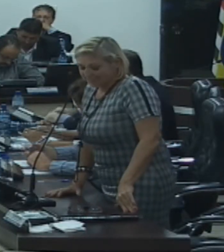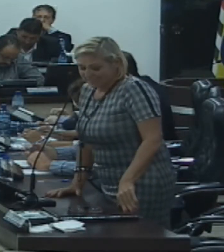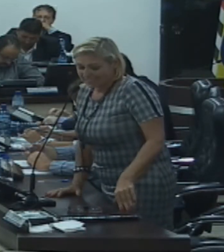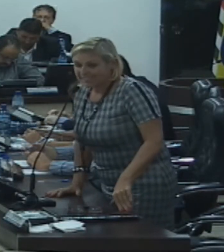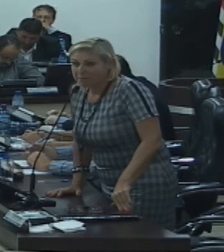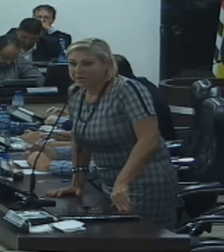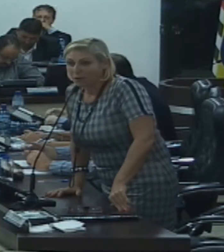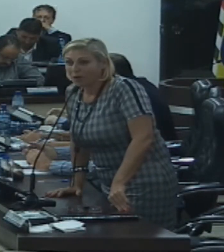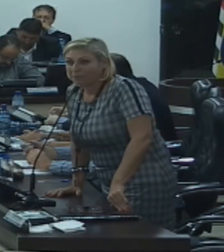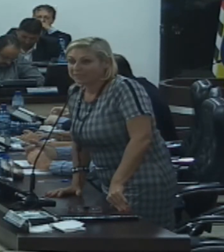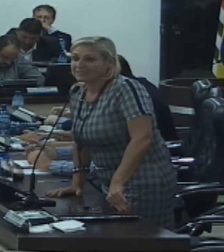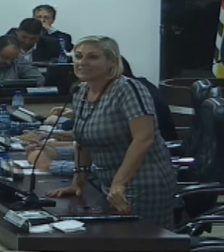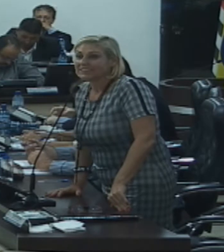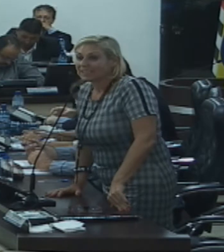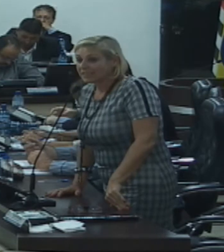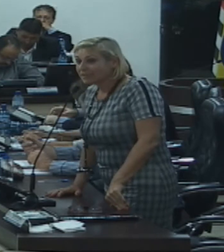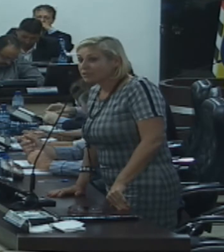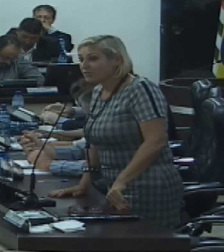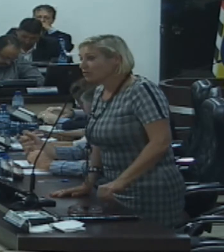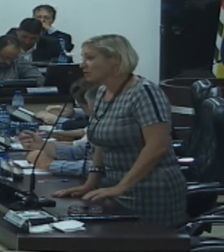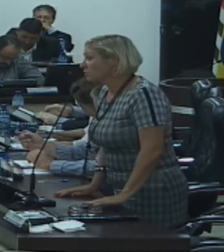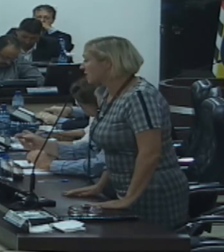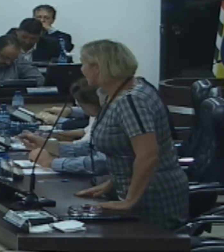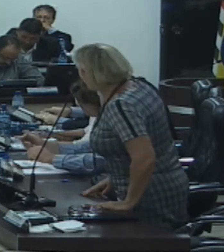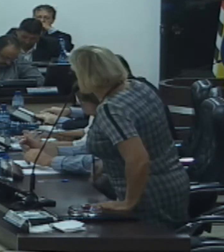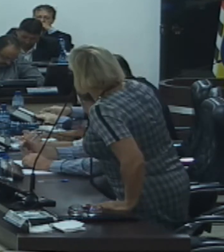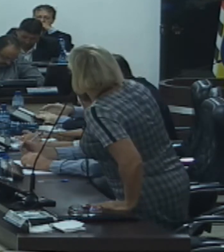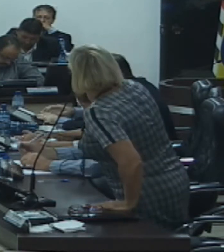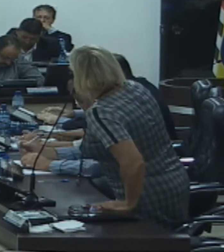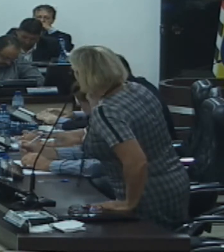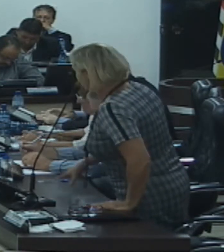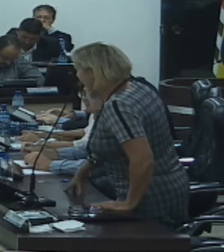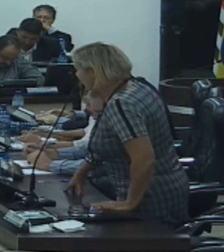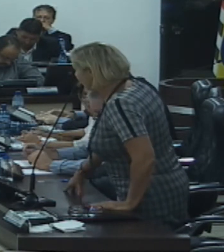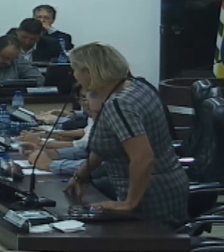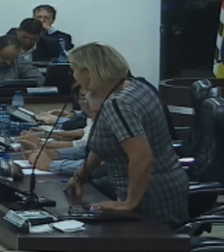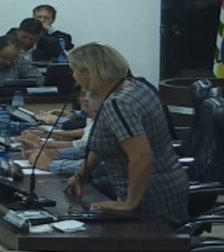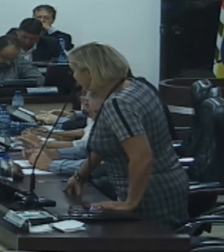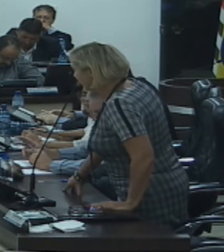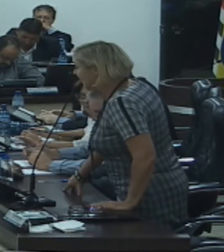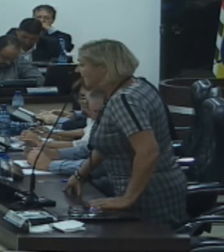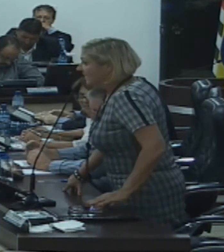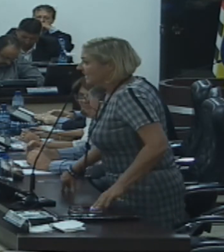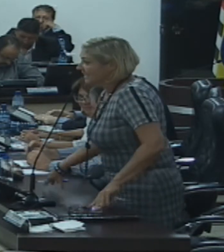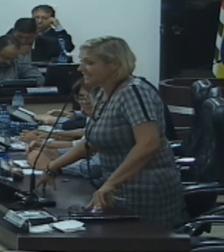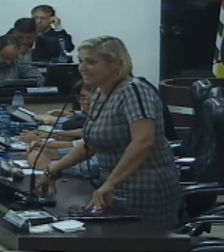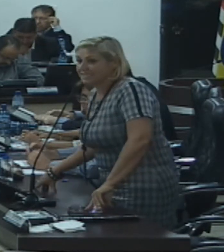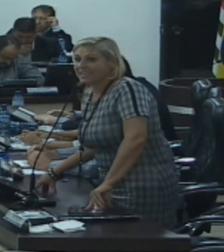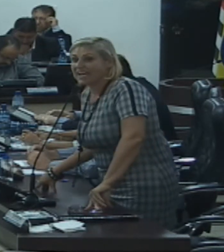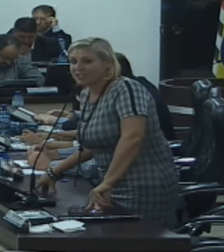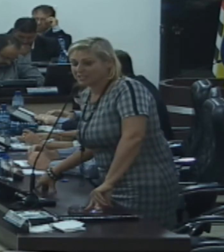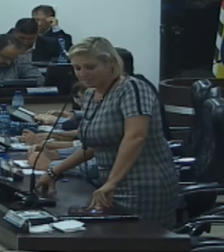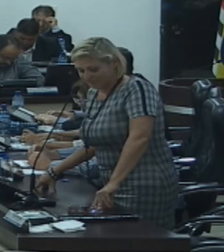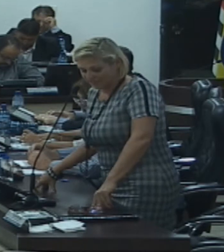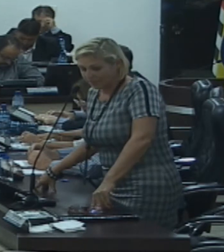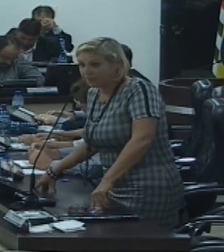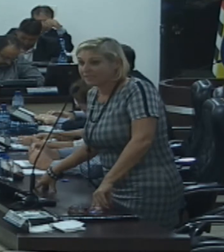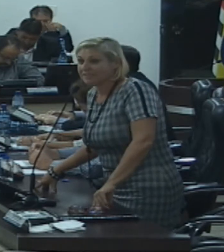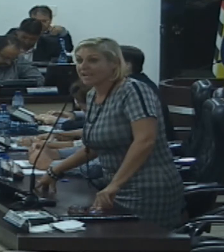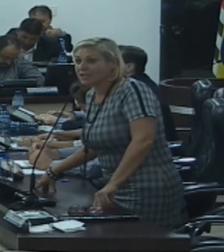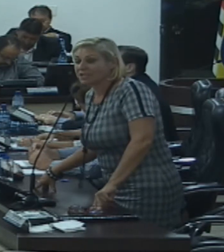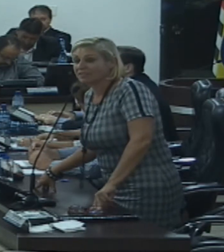fizeram essa manobra, e tanto discutimos aqui, o doutor Rafael também, a necessidade